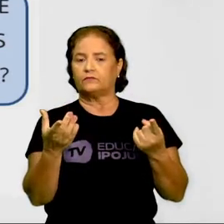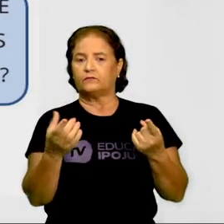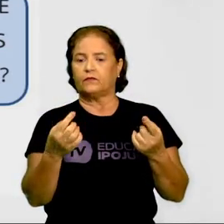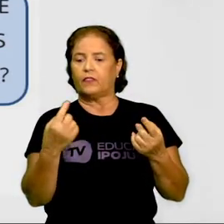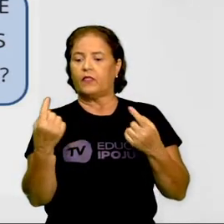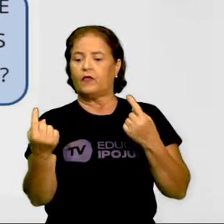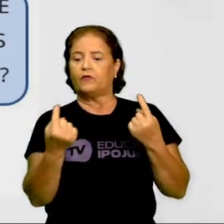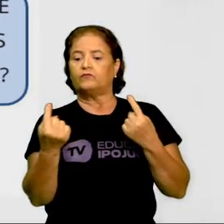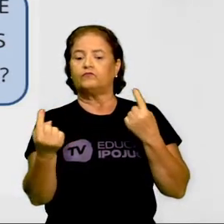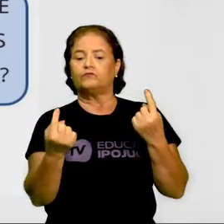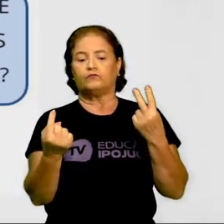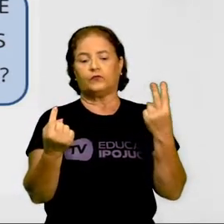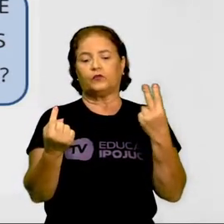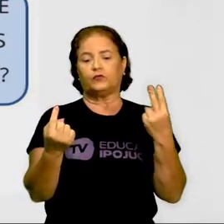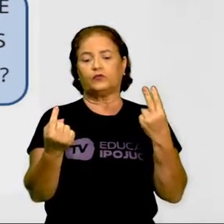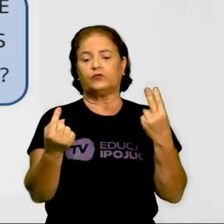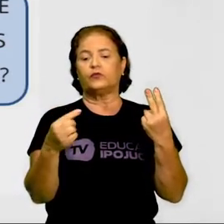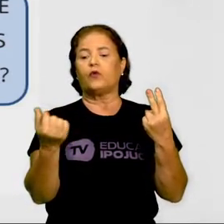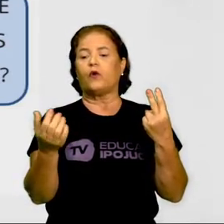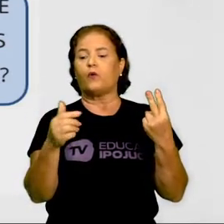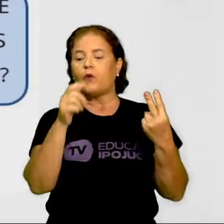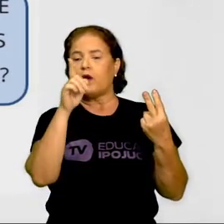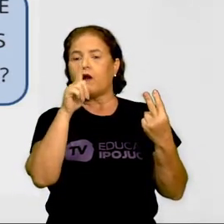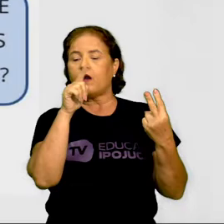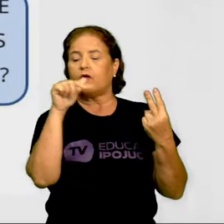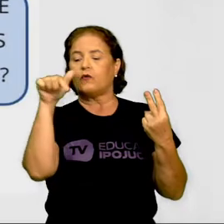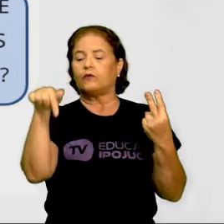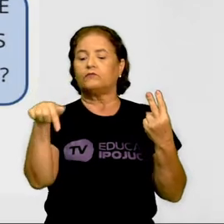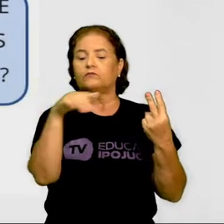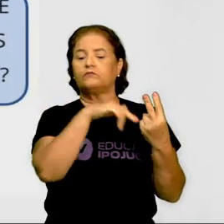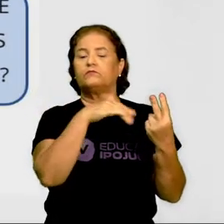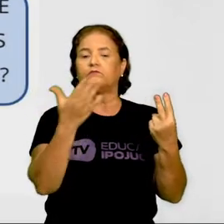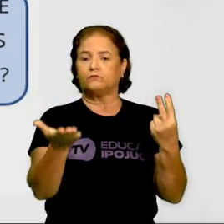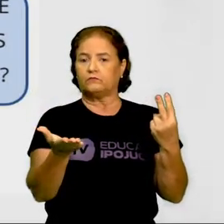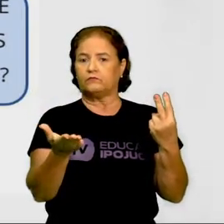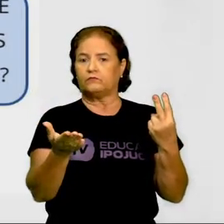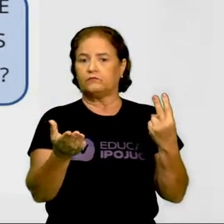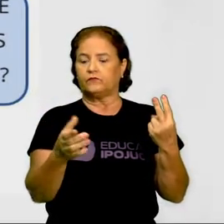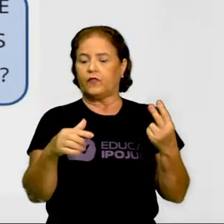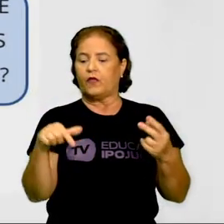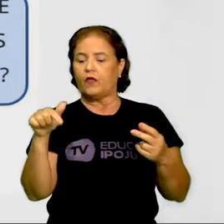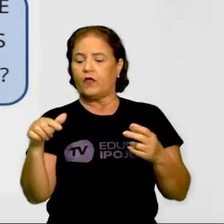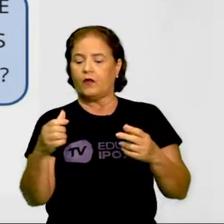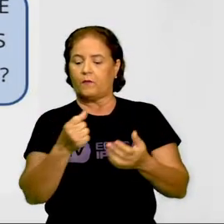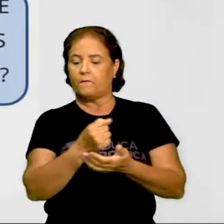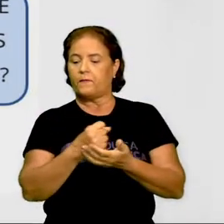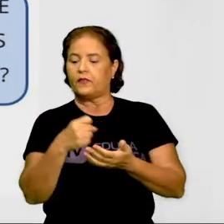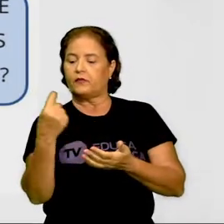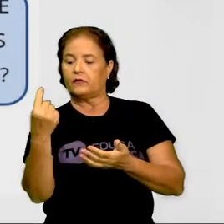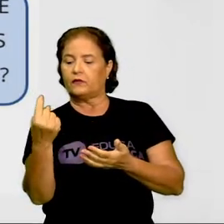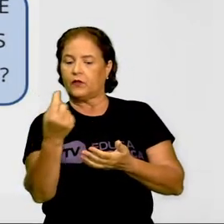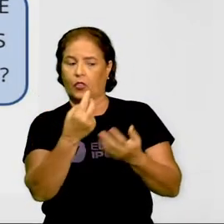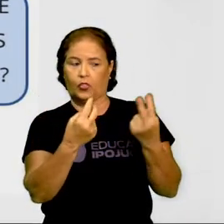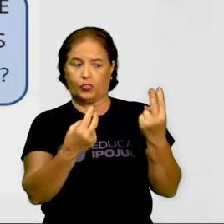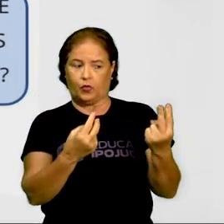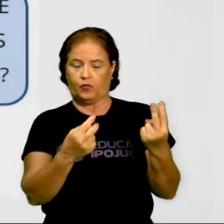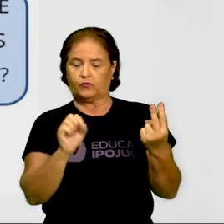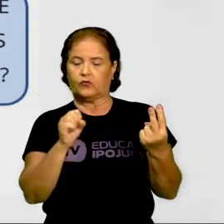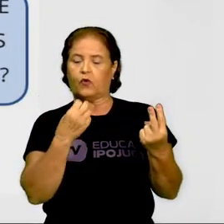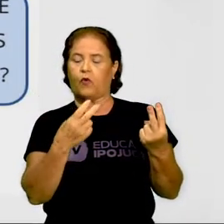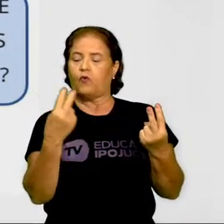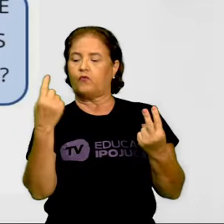panelas, crianças, cabe mais água? É a panela número 2 ou a panela número